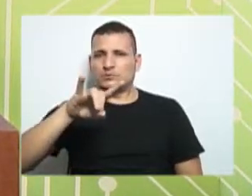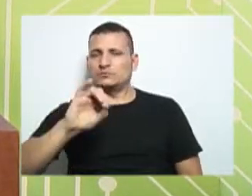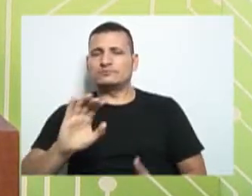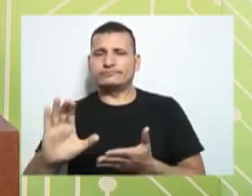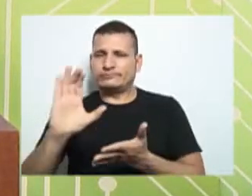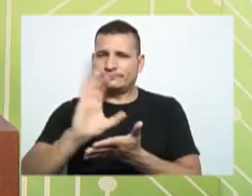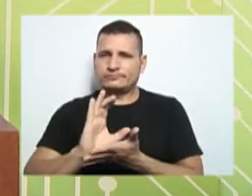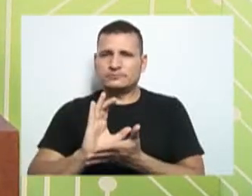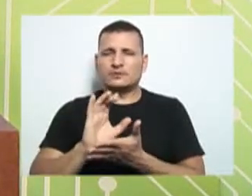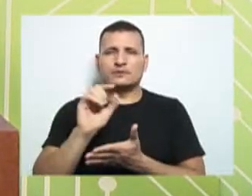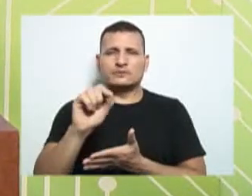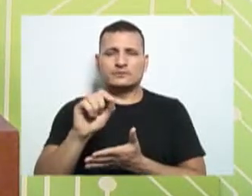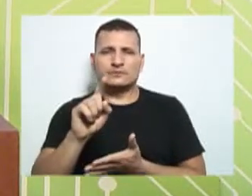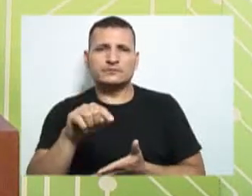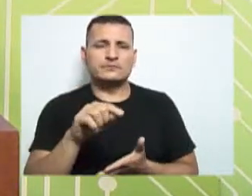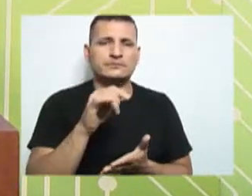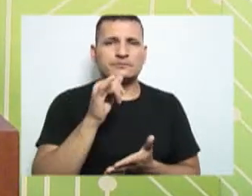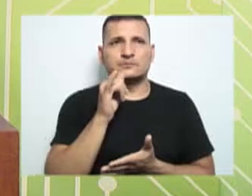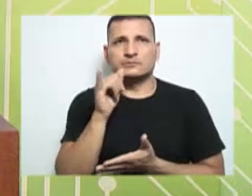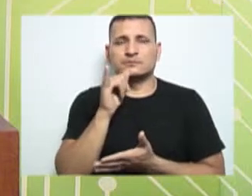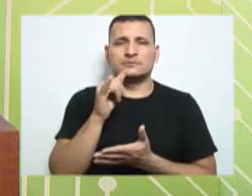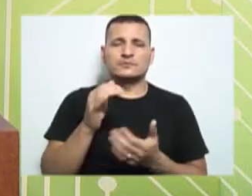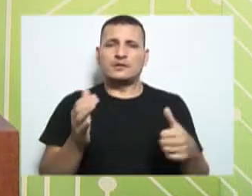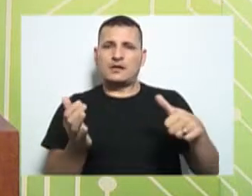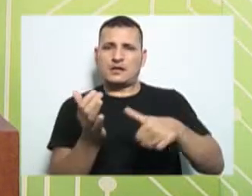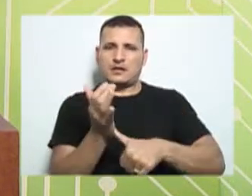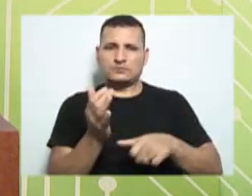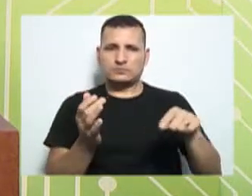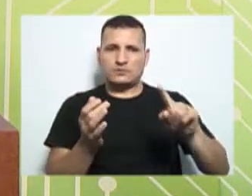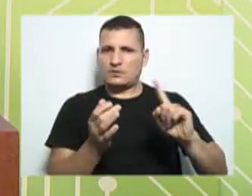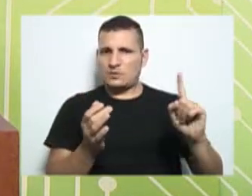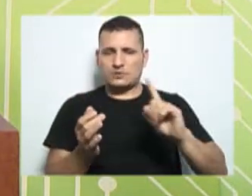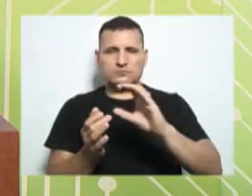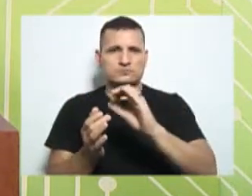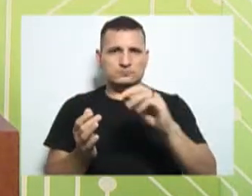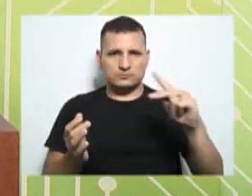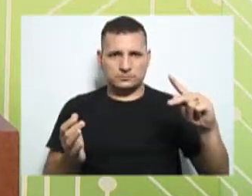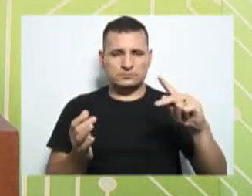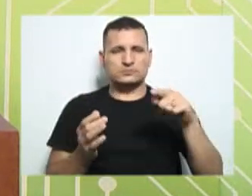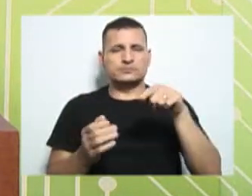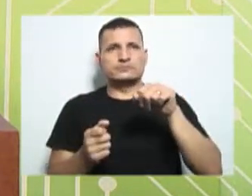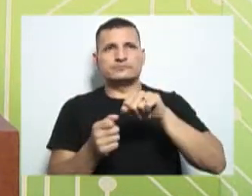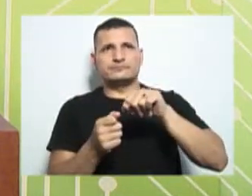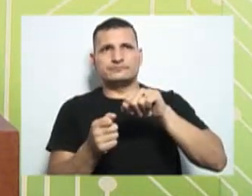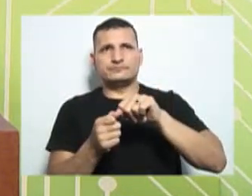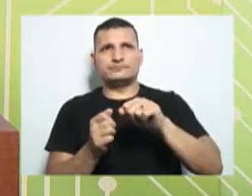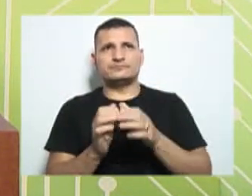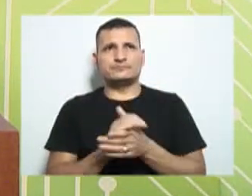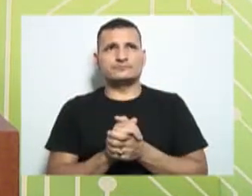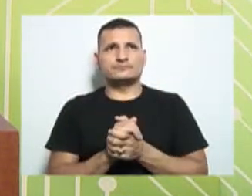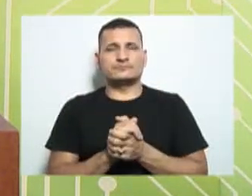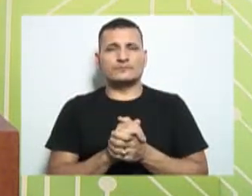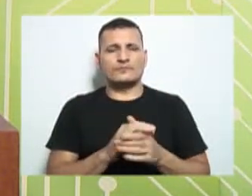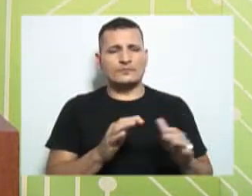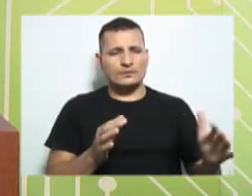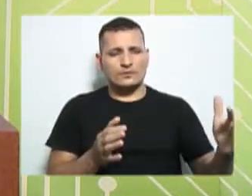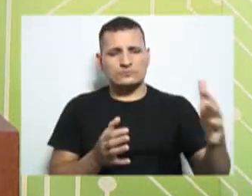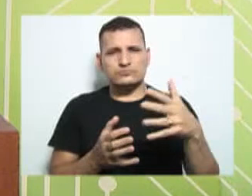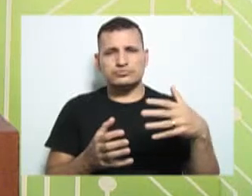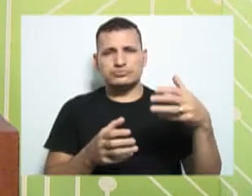você vai colocar em cima do ato não cooperado, que é quando você vai fazer a apuração do imposto em